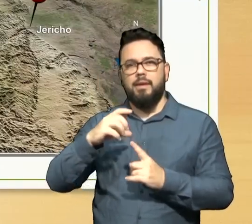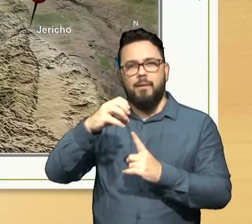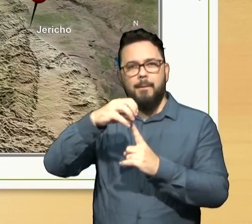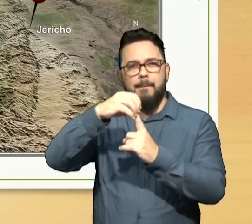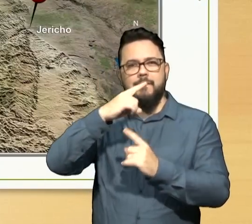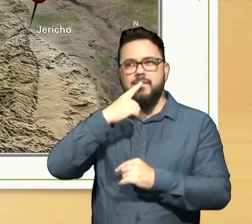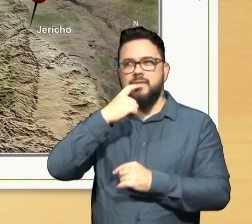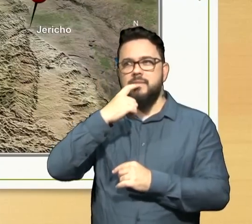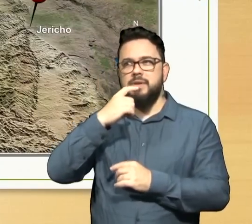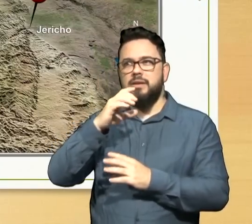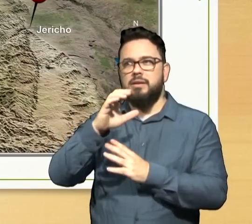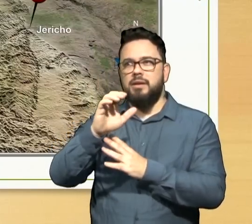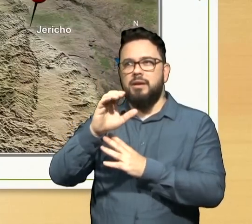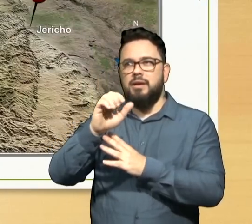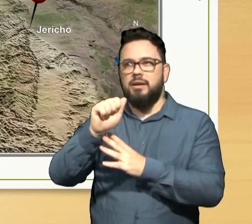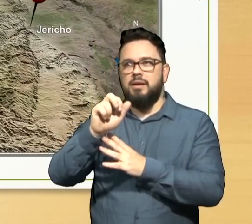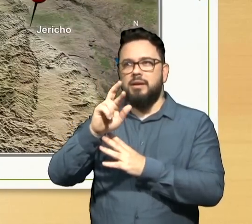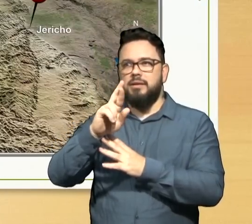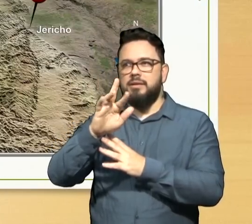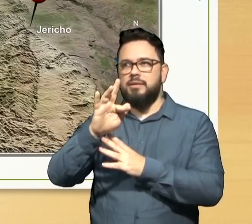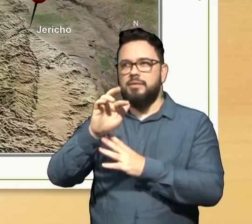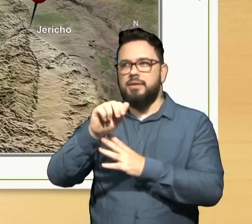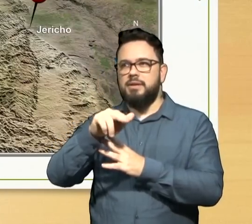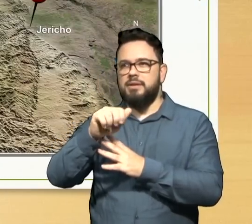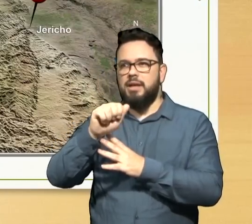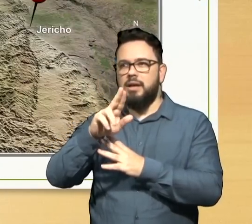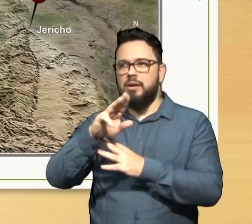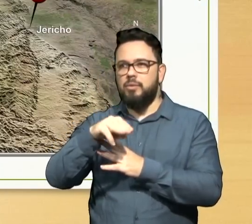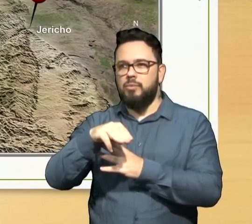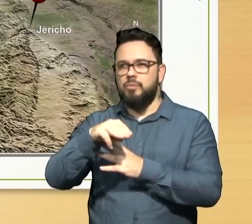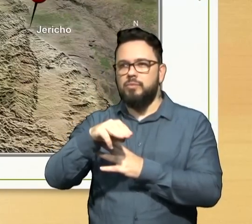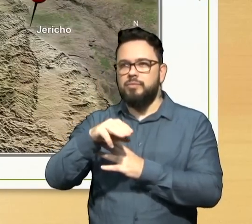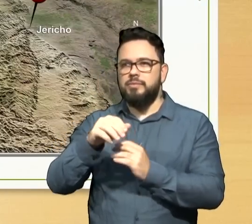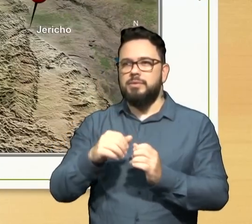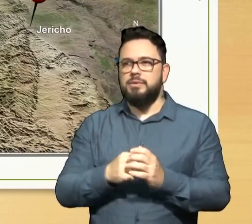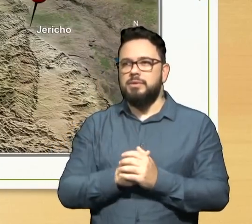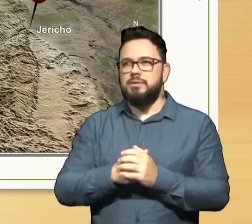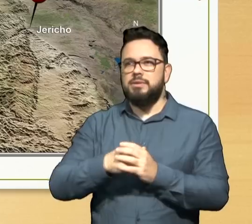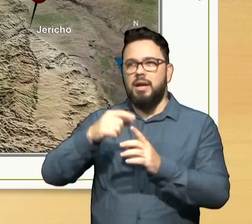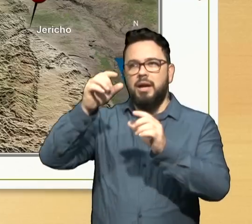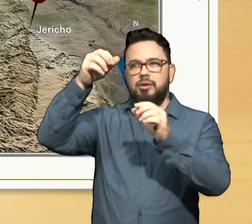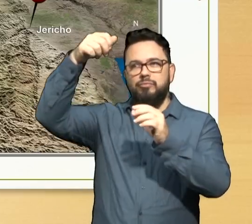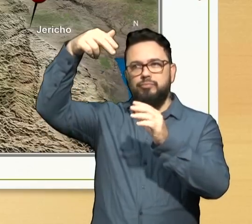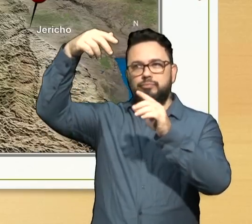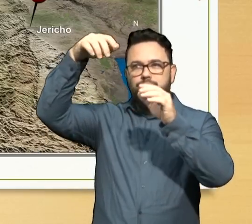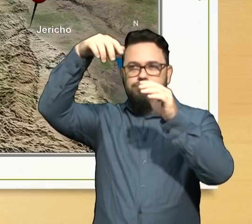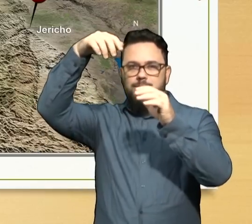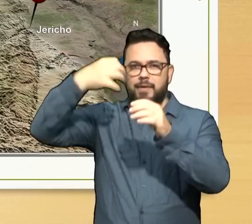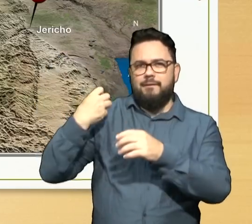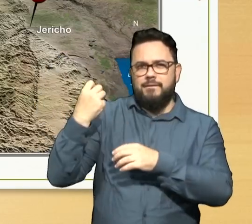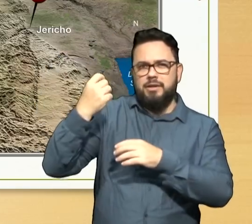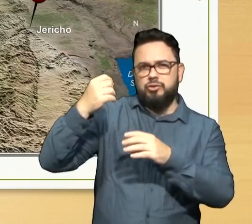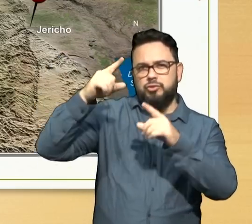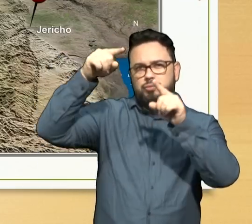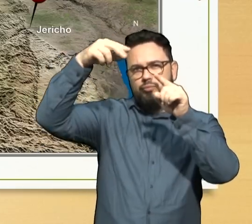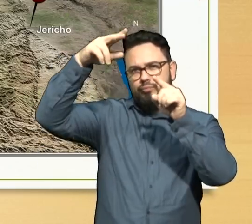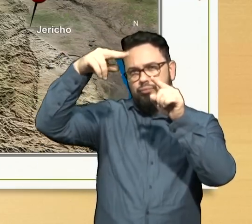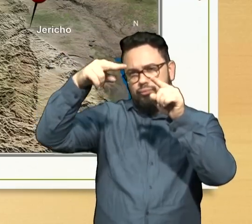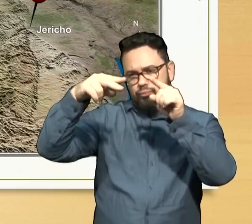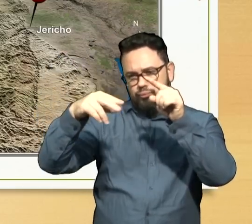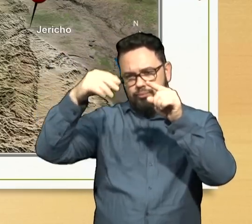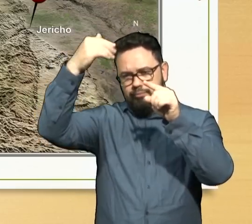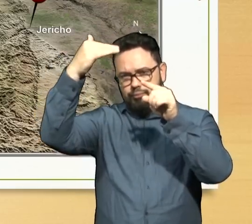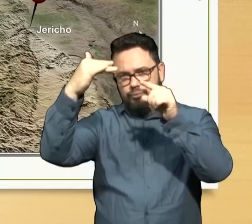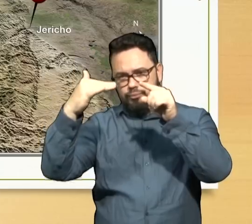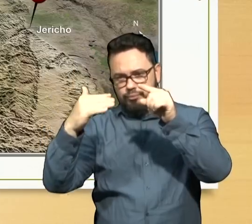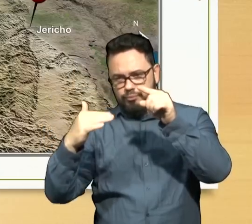Cafarnaum de onde eles saíram e eles desceram mais ou menos uns 180 Km até perto de Jericó aí se você andar em